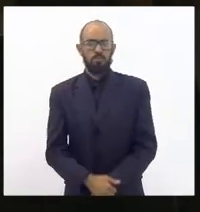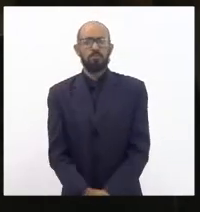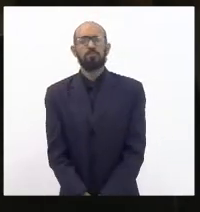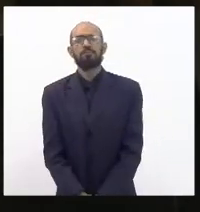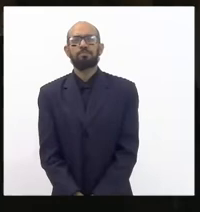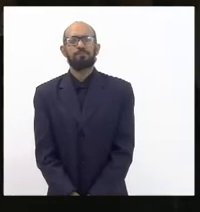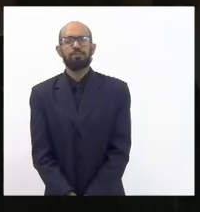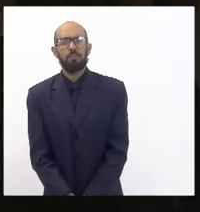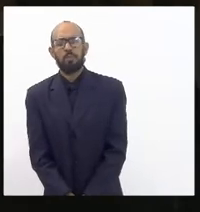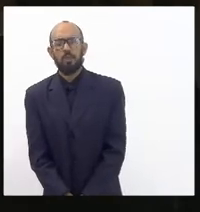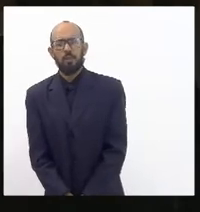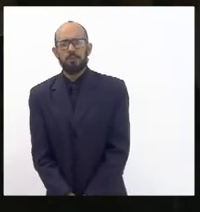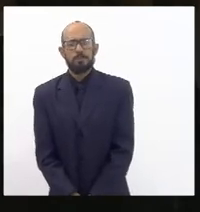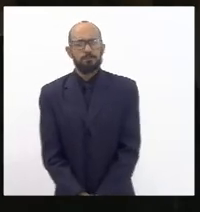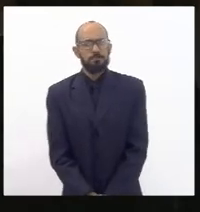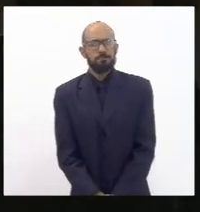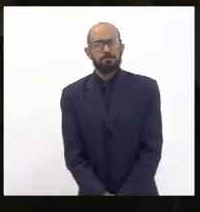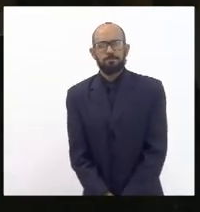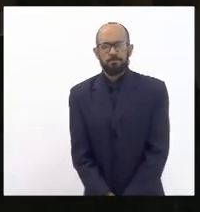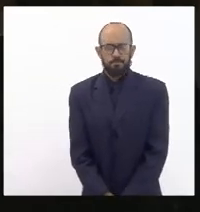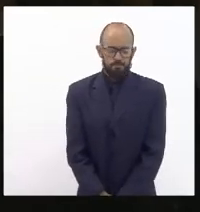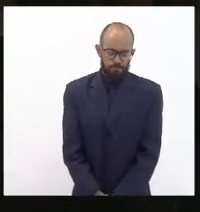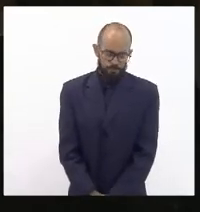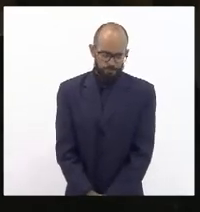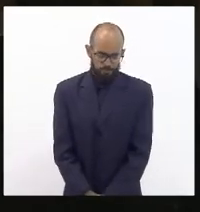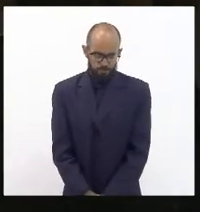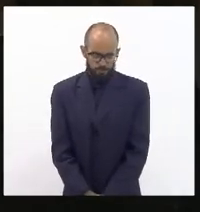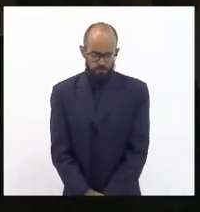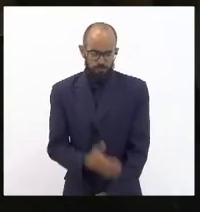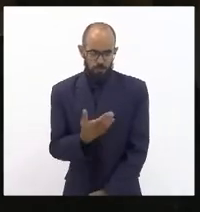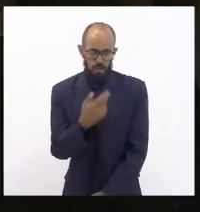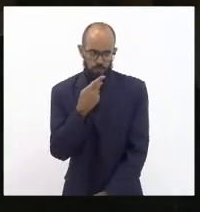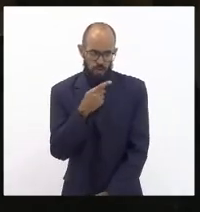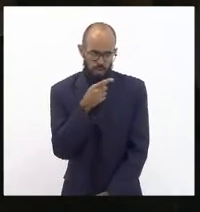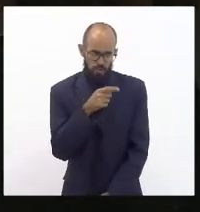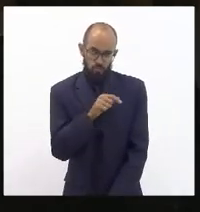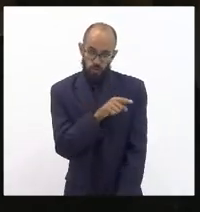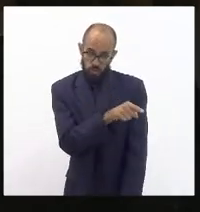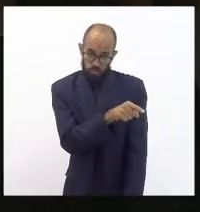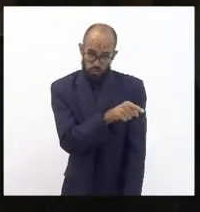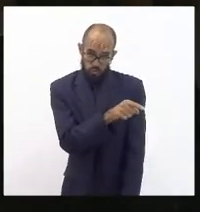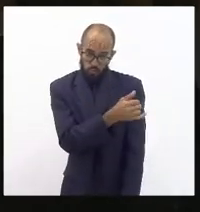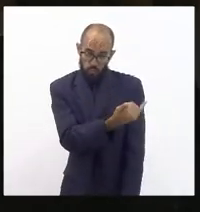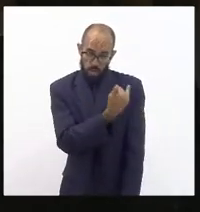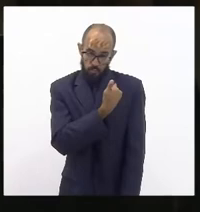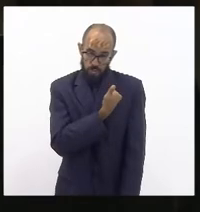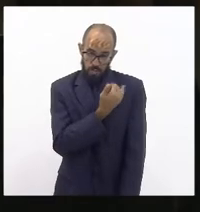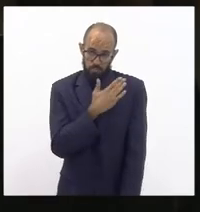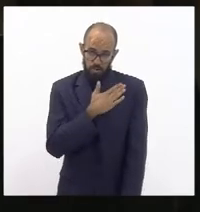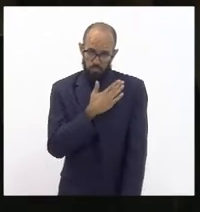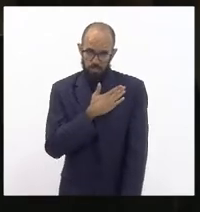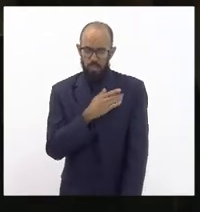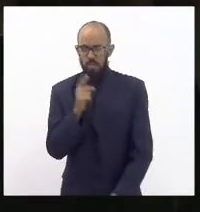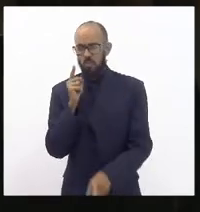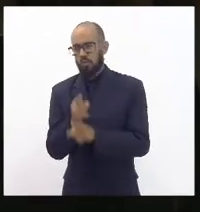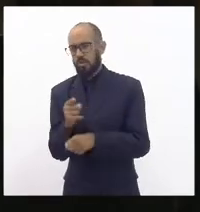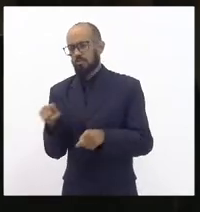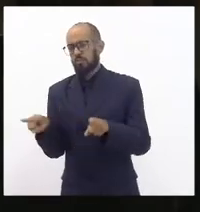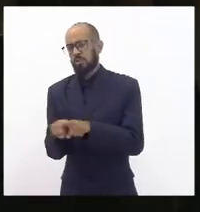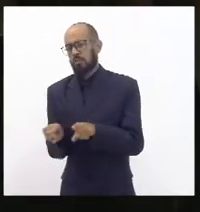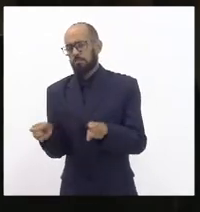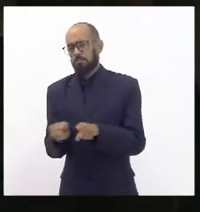Queria Dizer para vocês que além desse ato que me foi relatado também encontramos